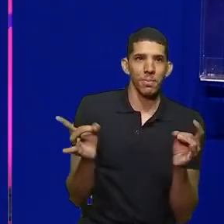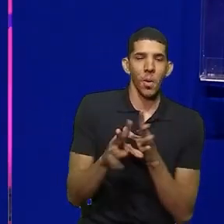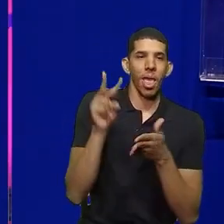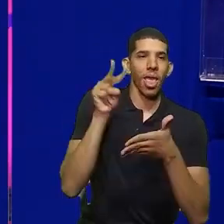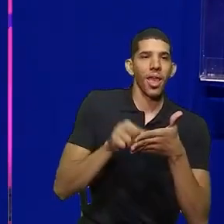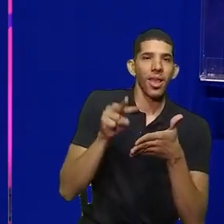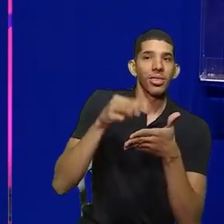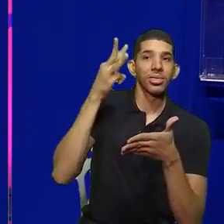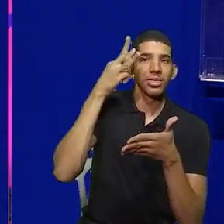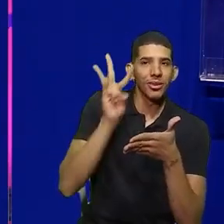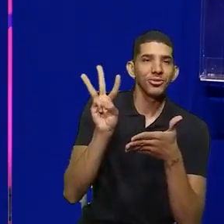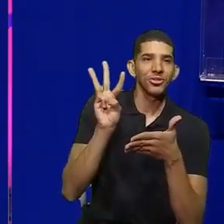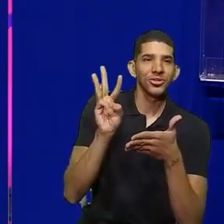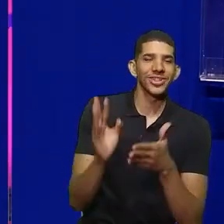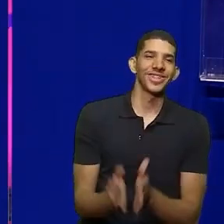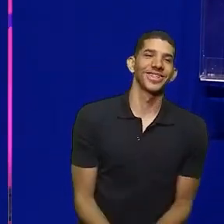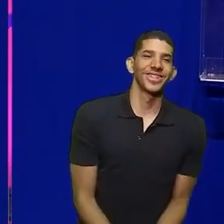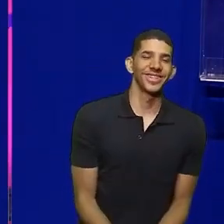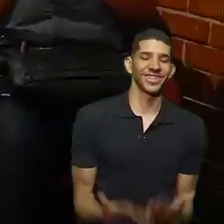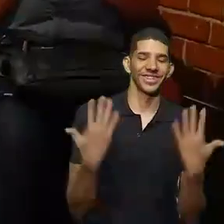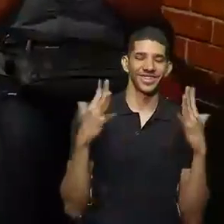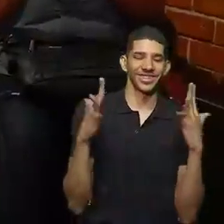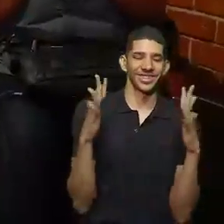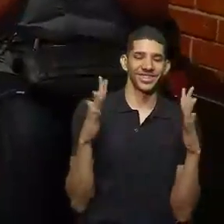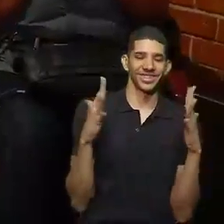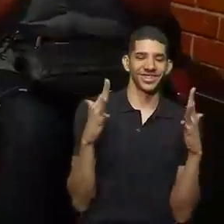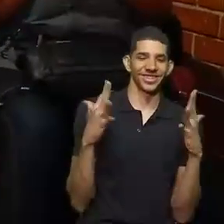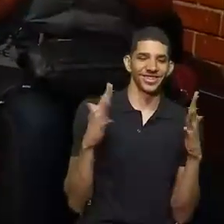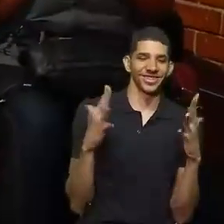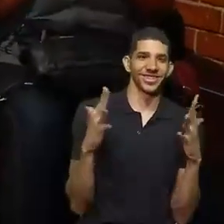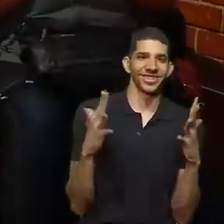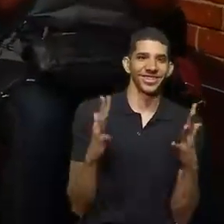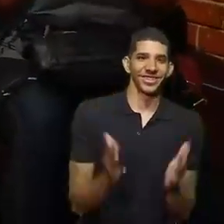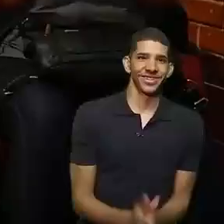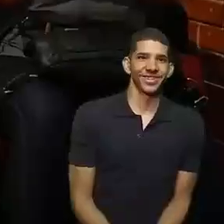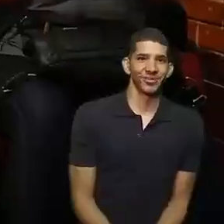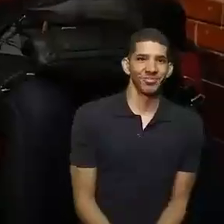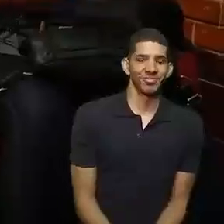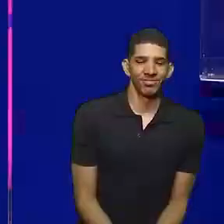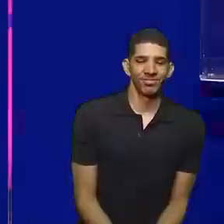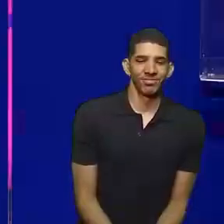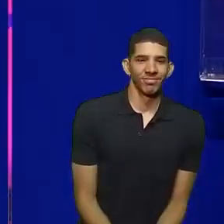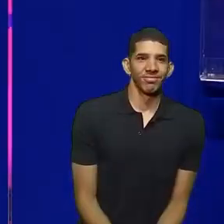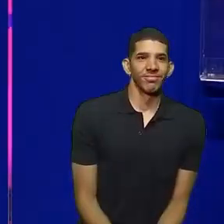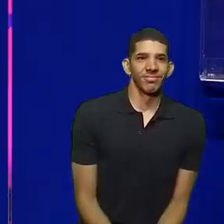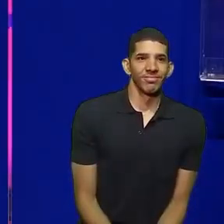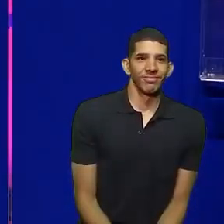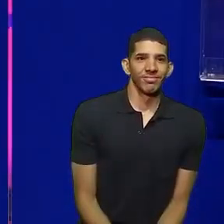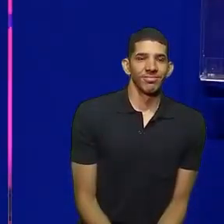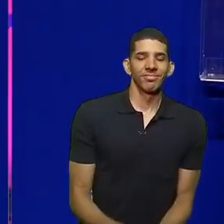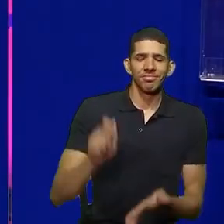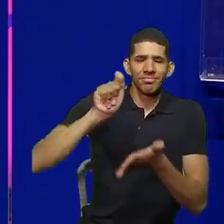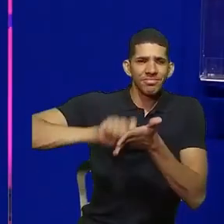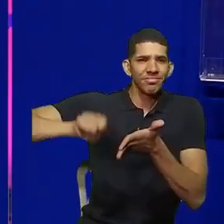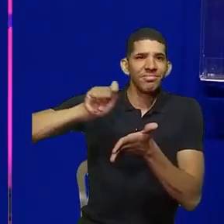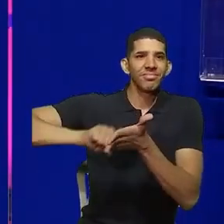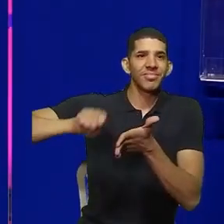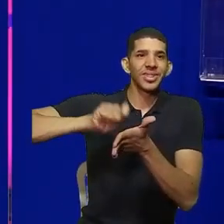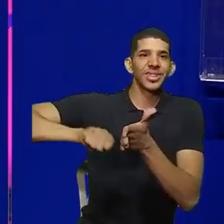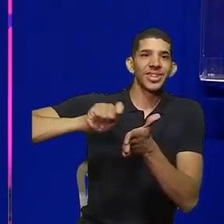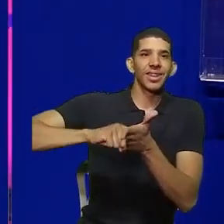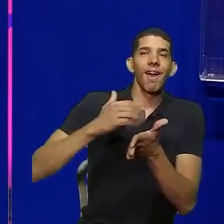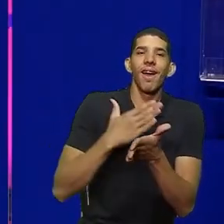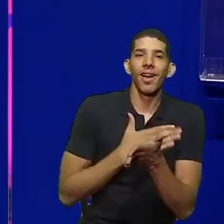Ai, meu Deus do céu. E eu que escrevi, né? Eu escrevi, mas eu